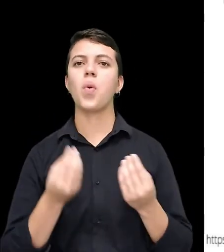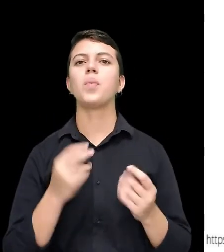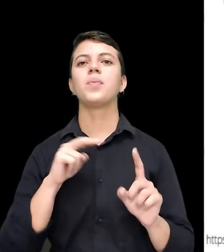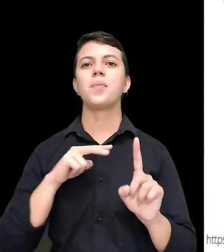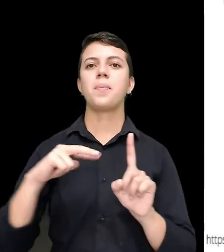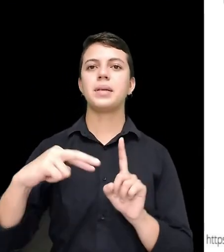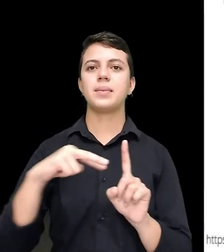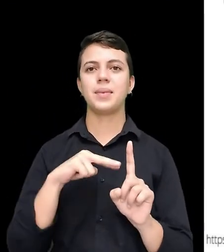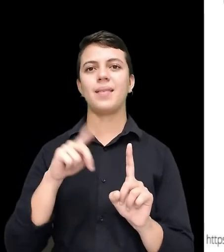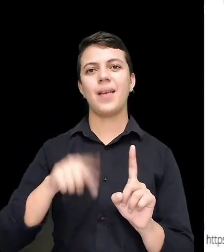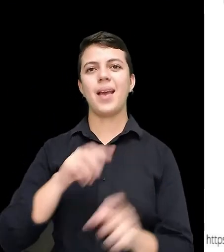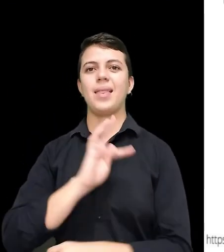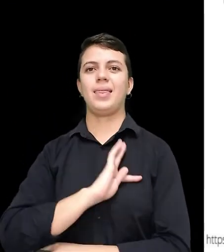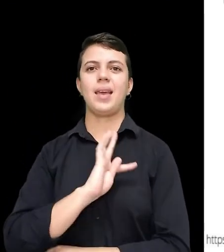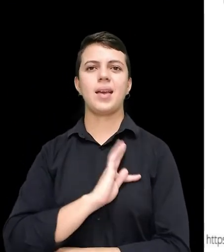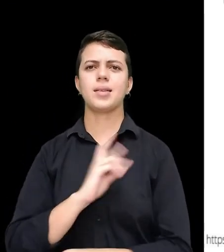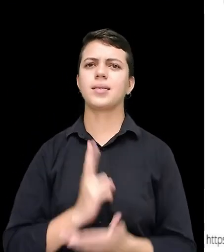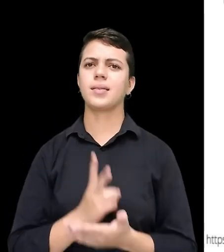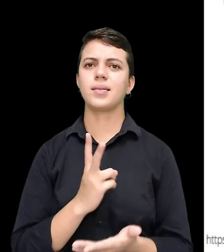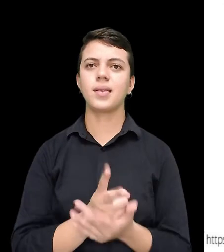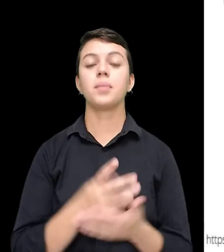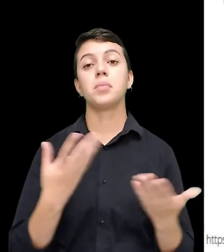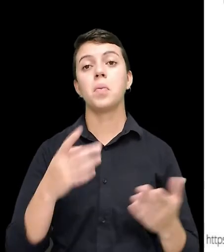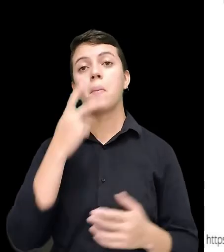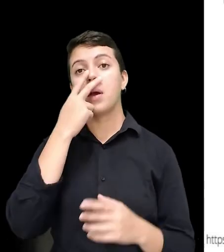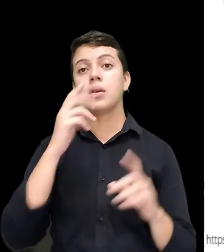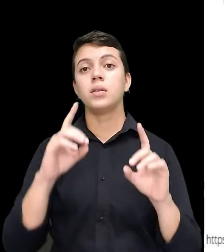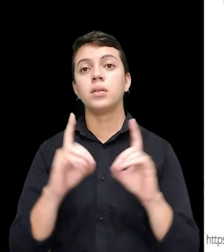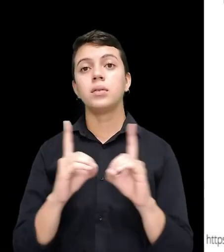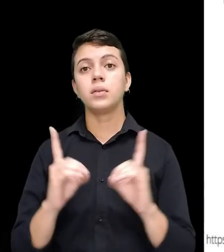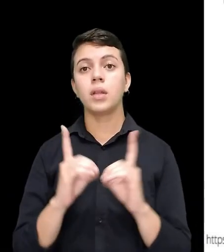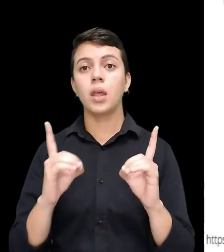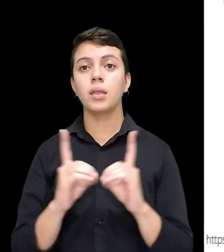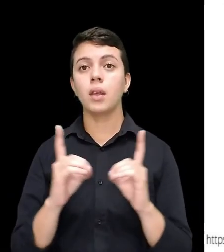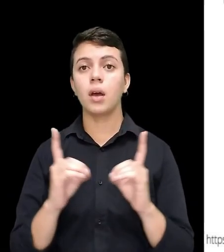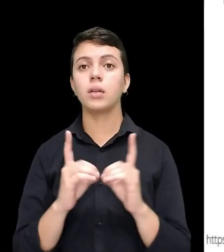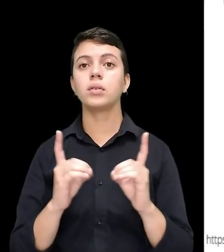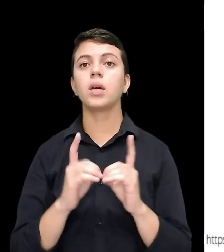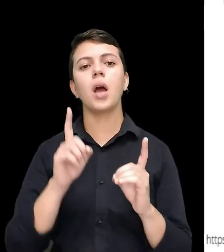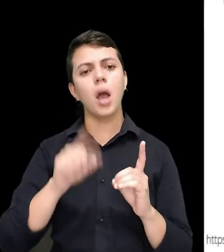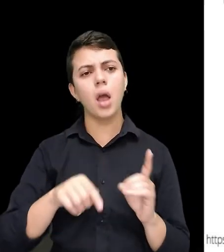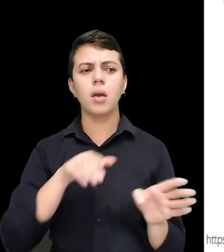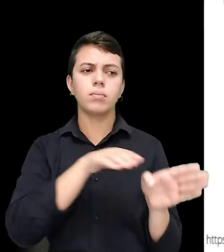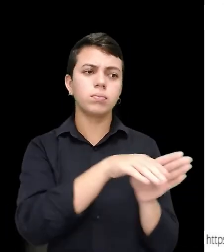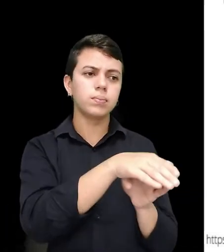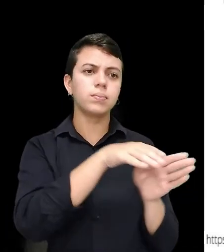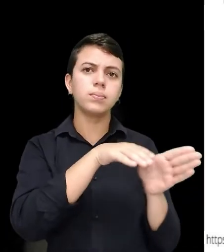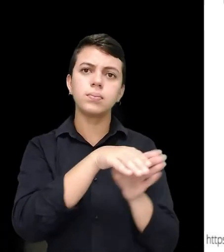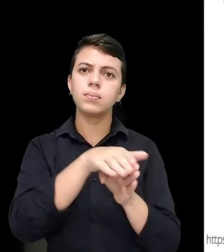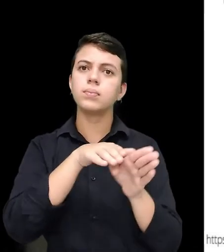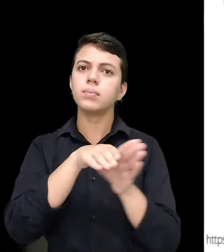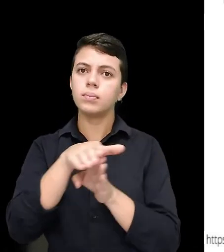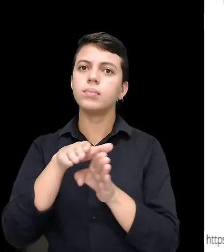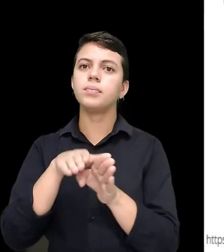perspectiva mais técnica, né? Então, essa didática, ela caracteriza-se de modo